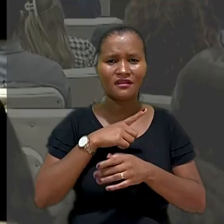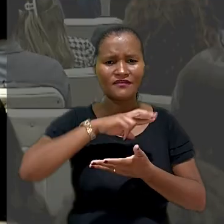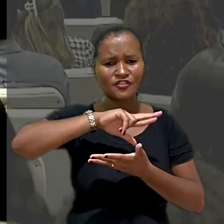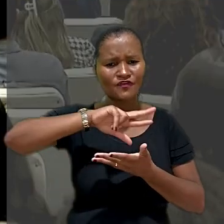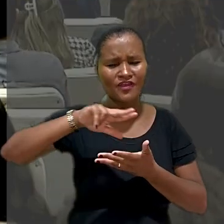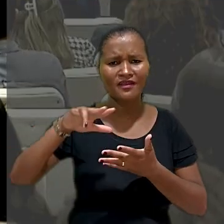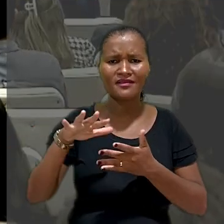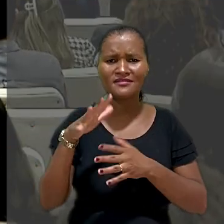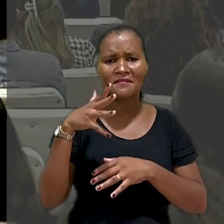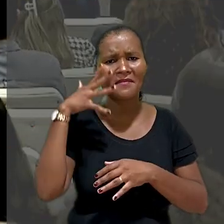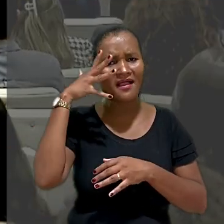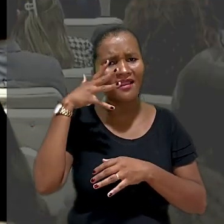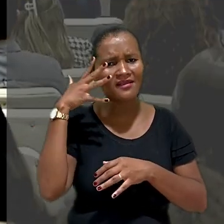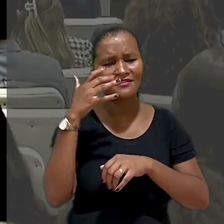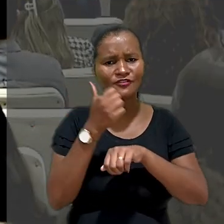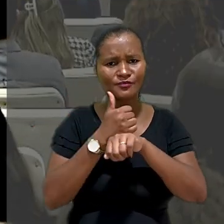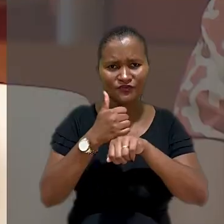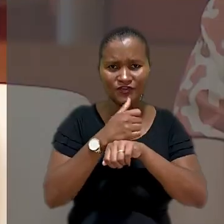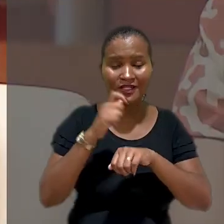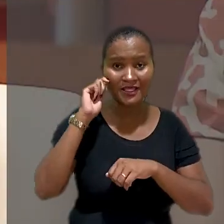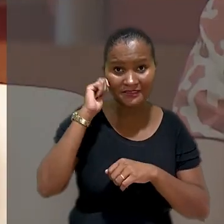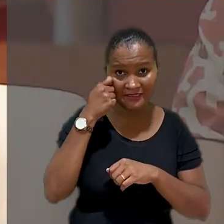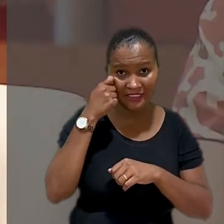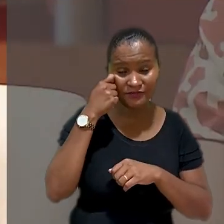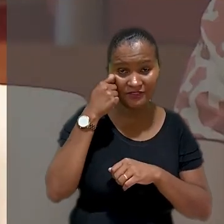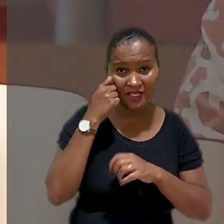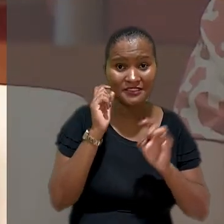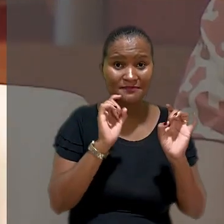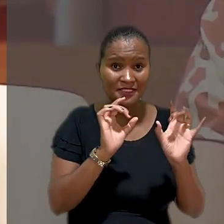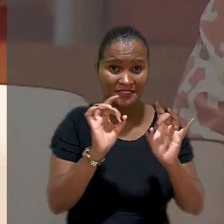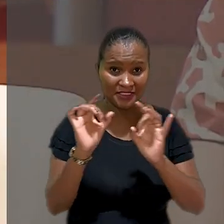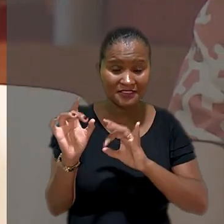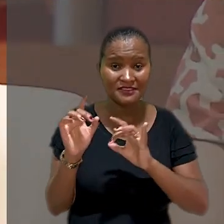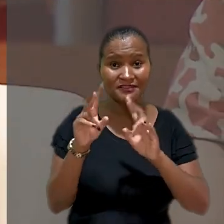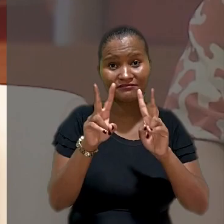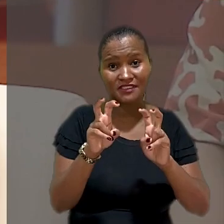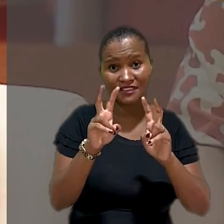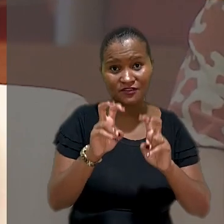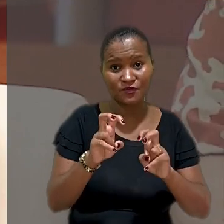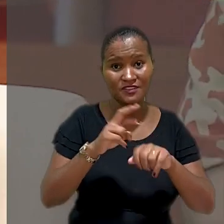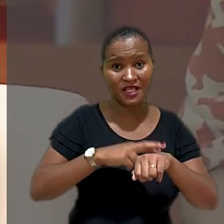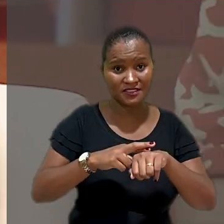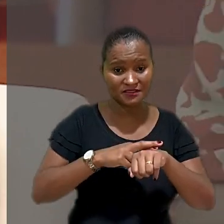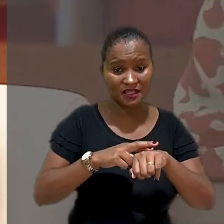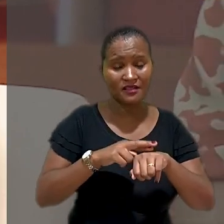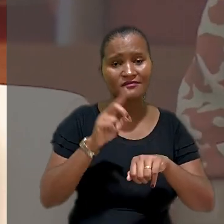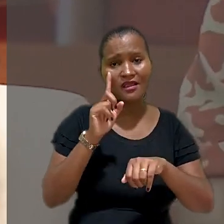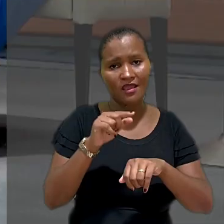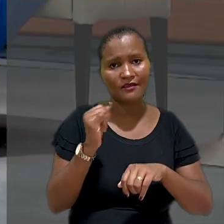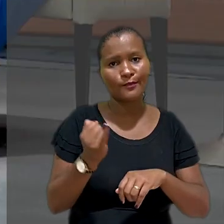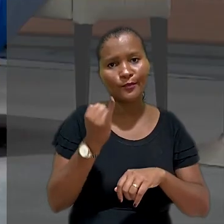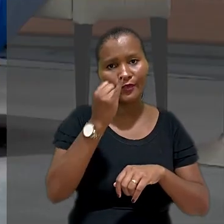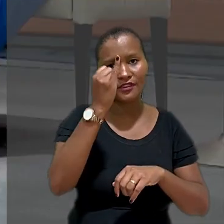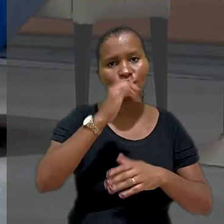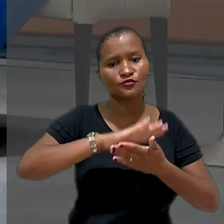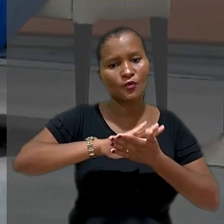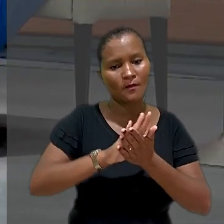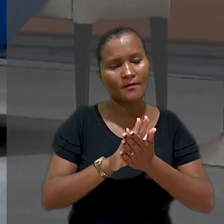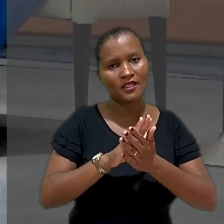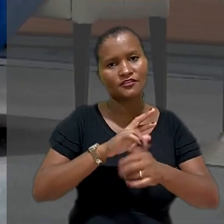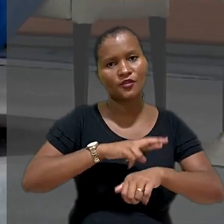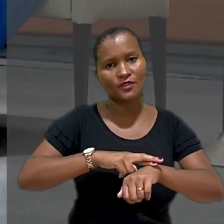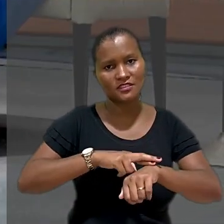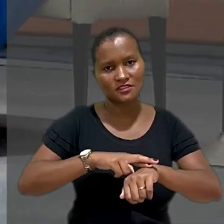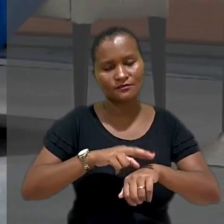agosto e contou com diversas palestras de profissionais negros especialistas em questões raciais é um passo